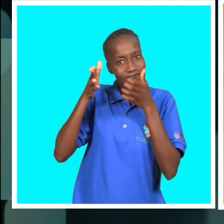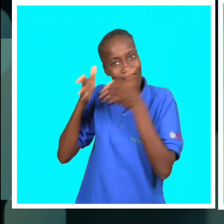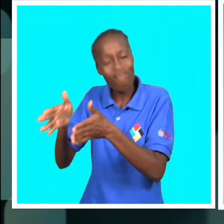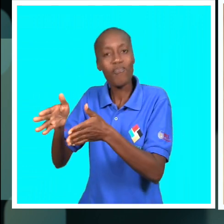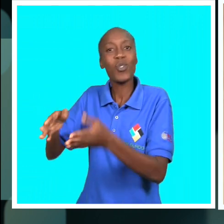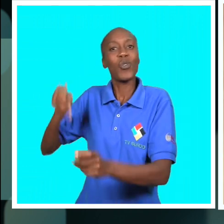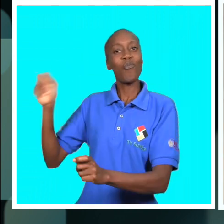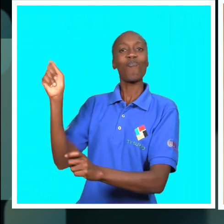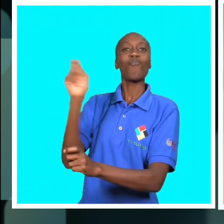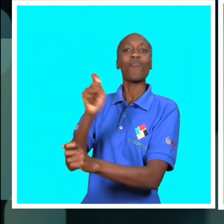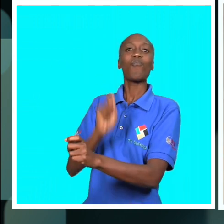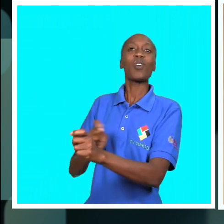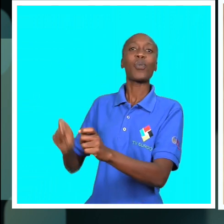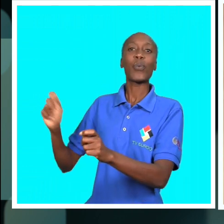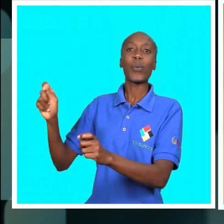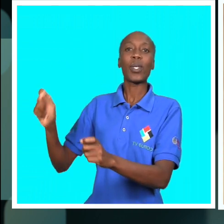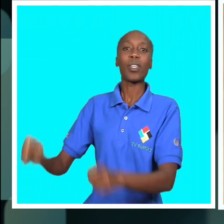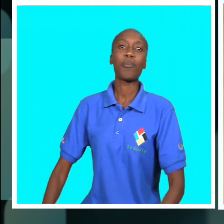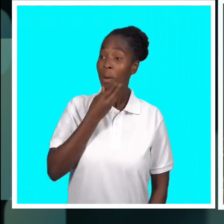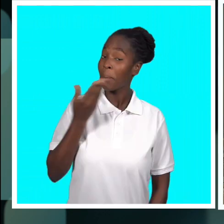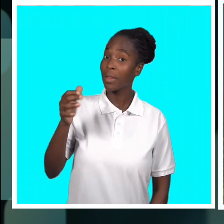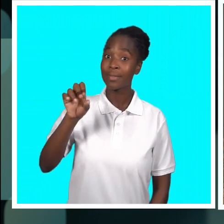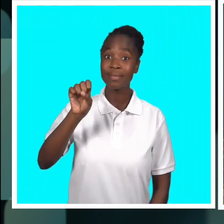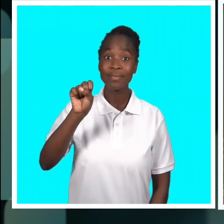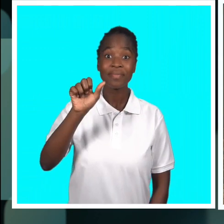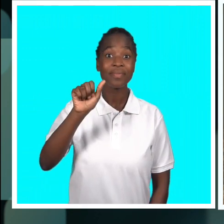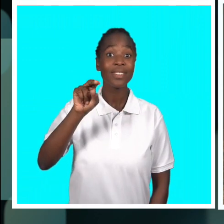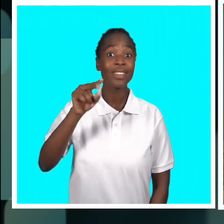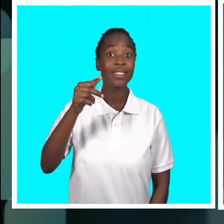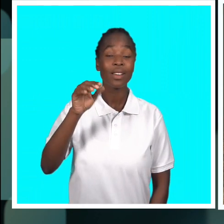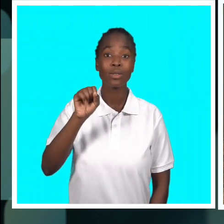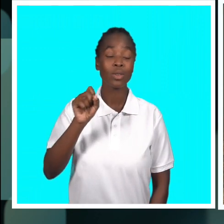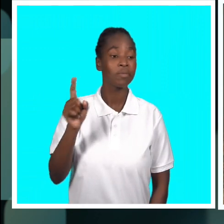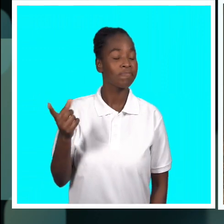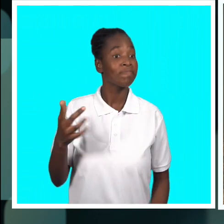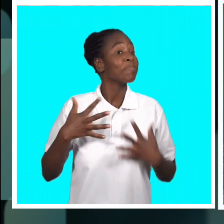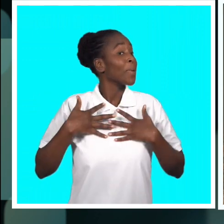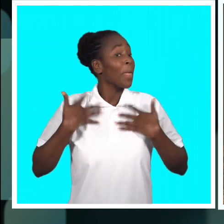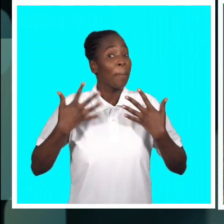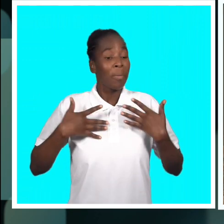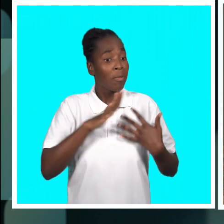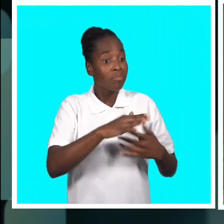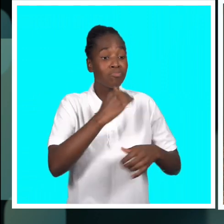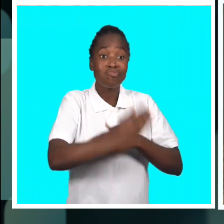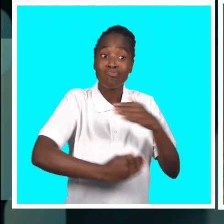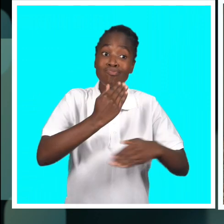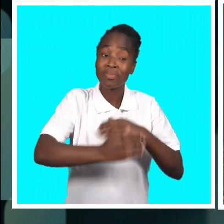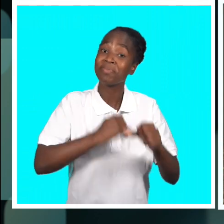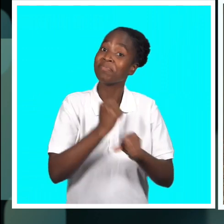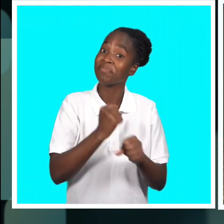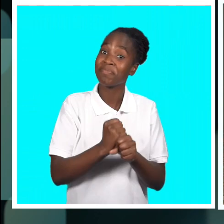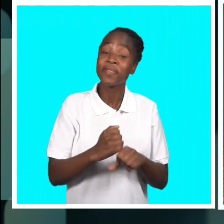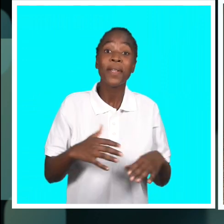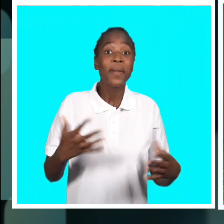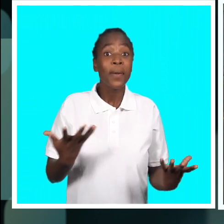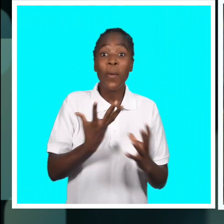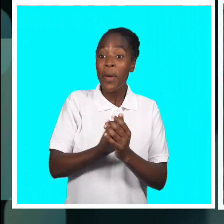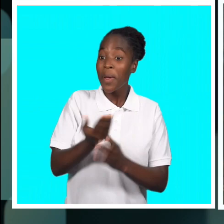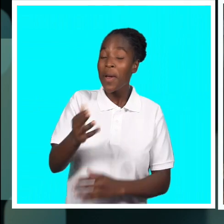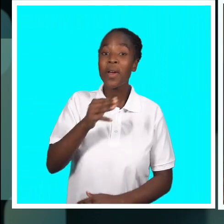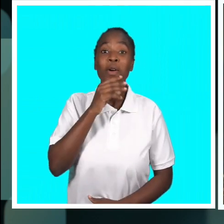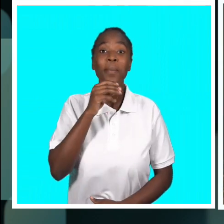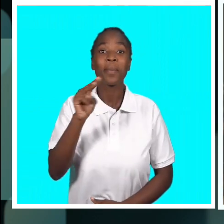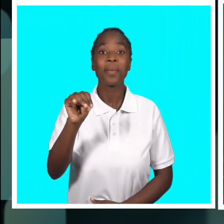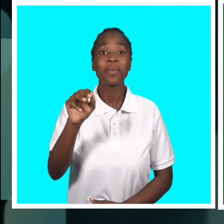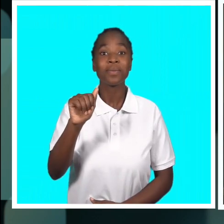então come nesses batas há 48 anos que o mestre do Senor macaringue